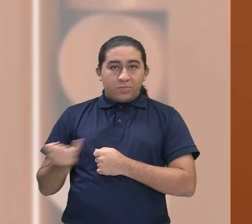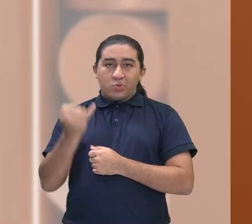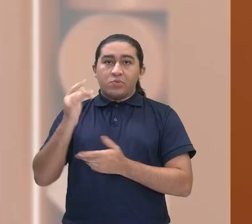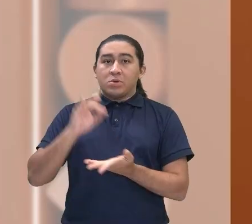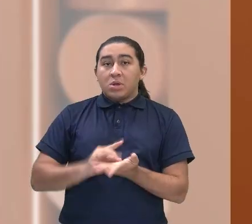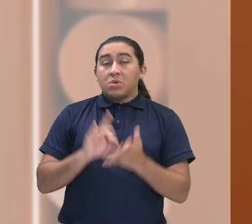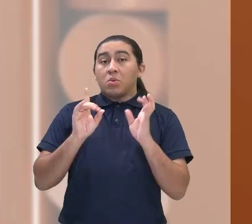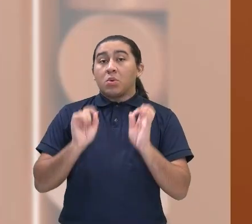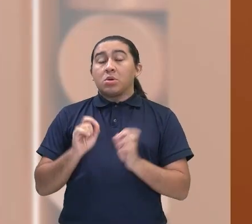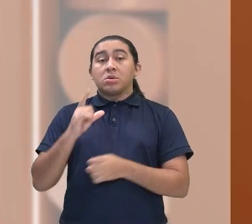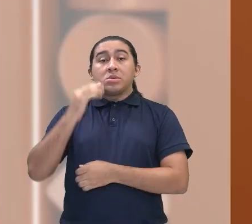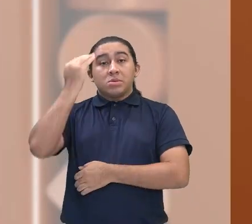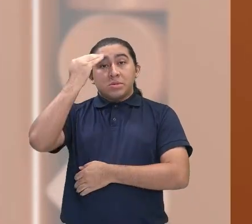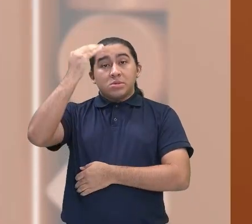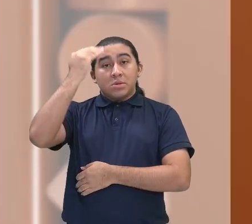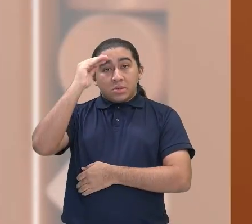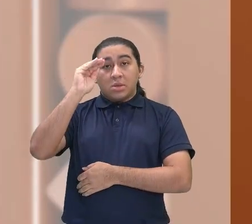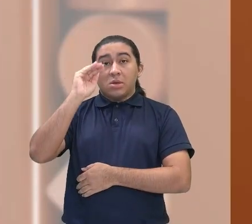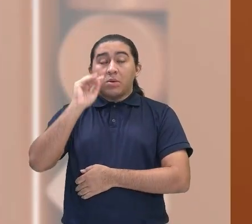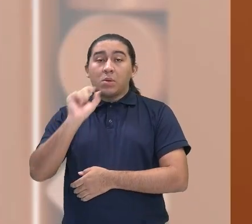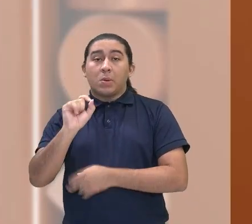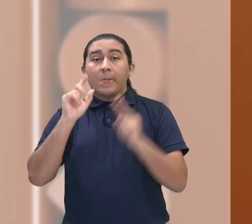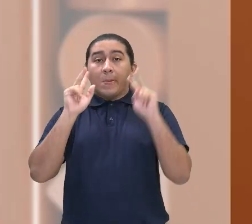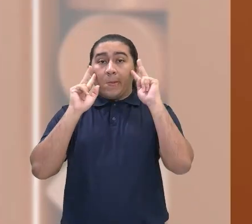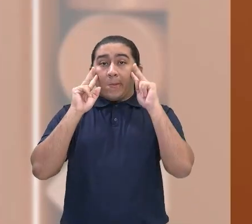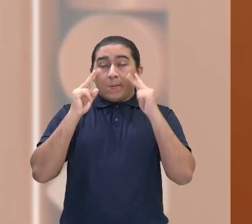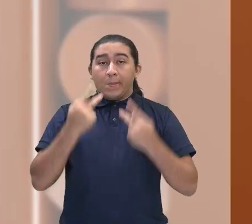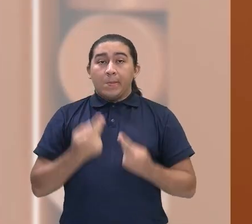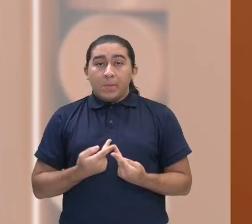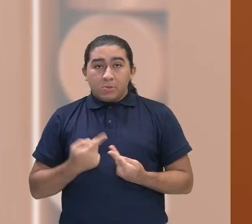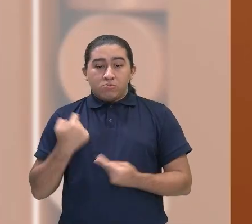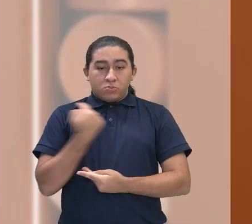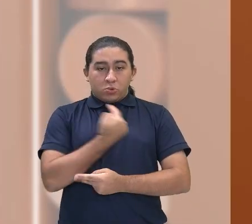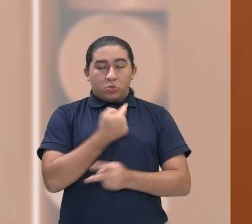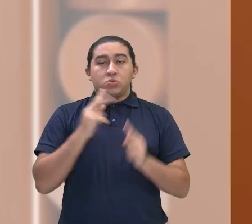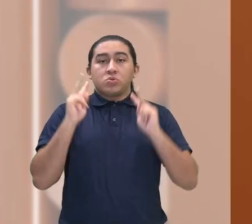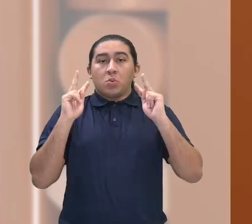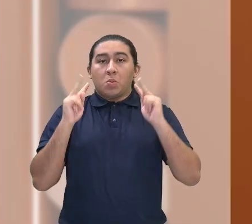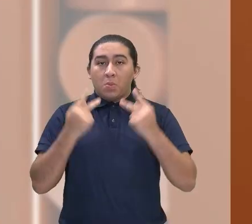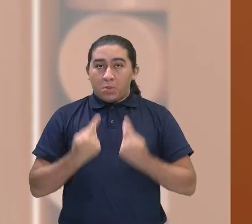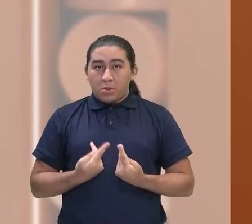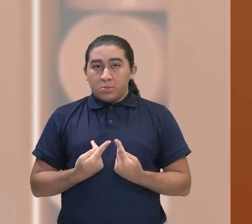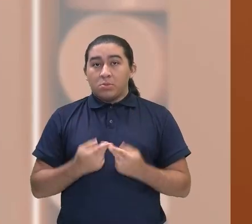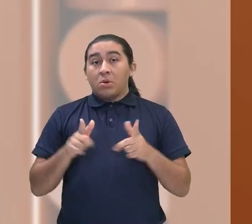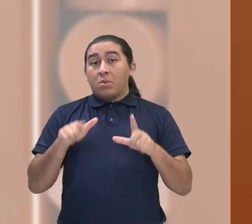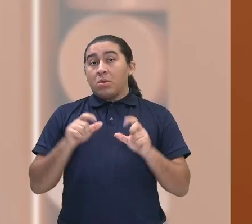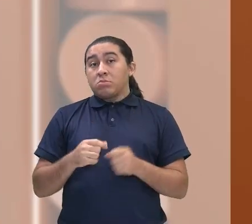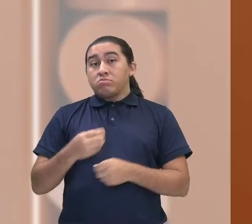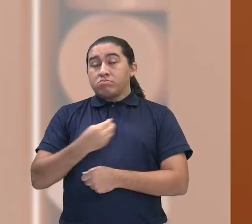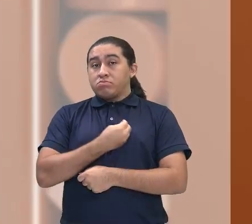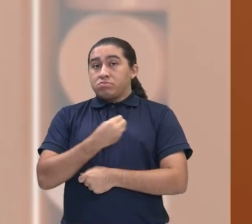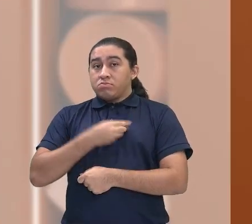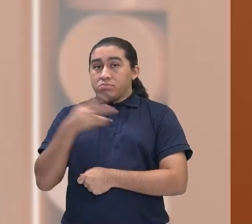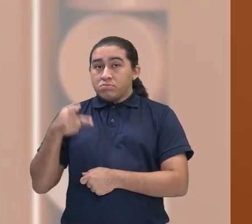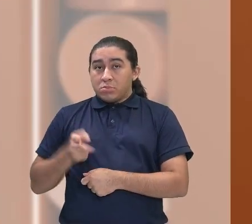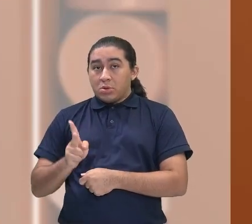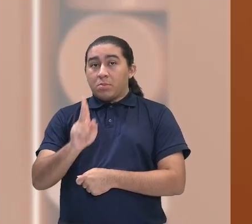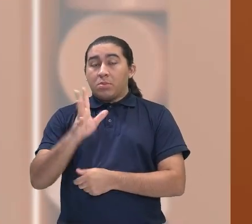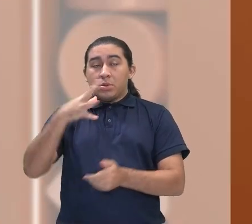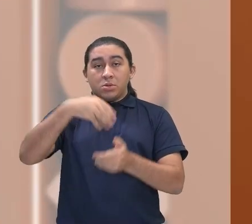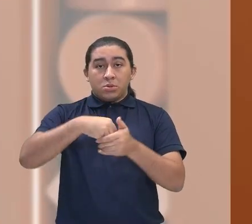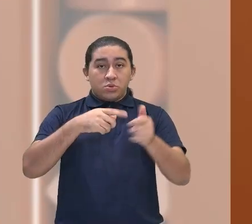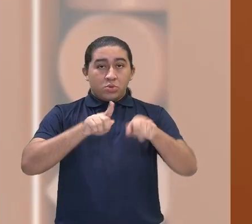para compreendermos o ser humano, né, nós seres humanos, convivendo em